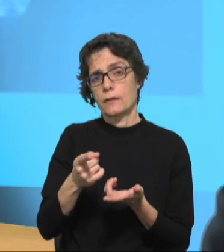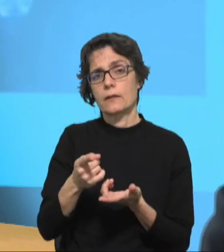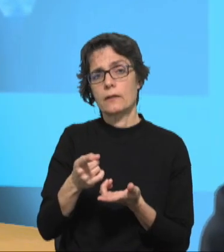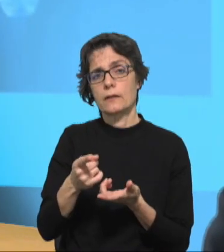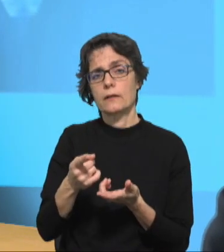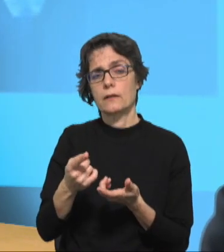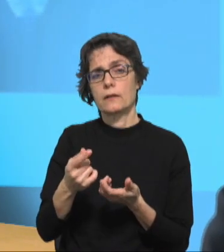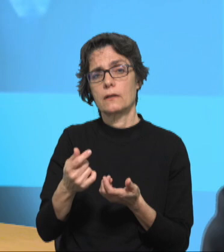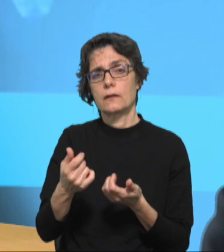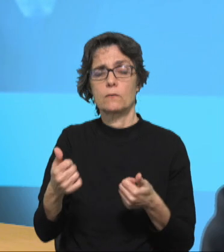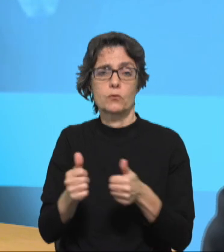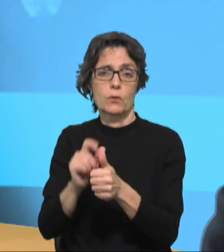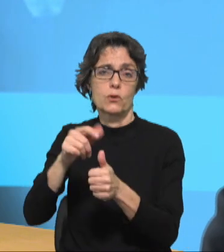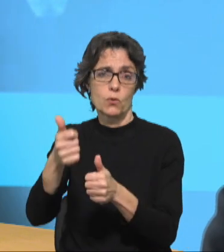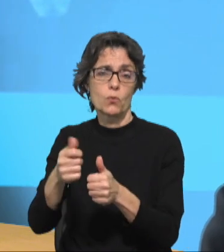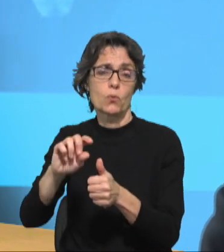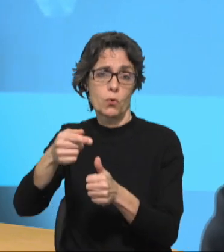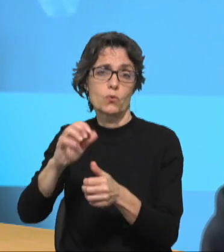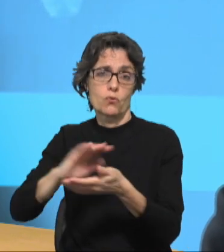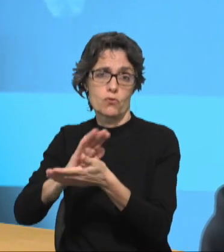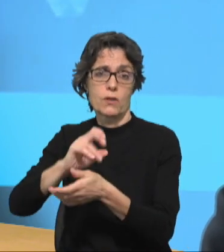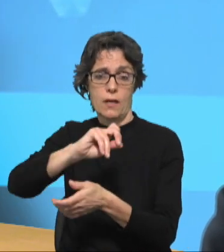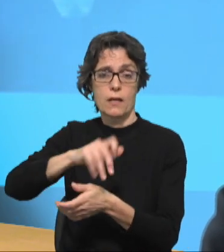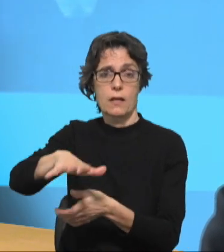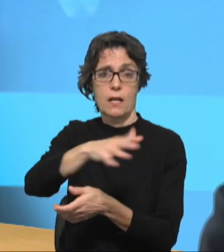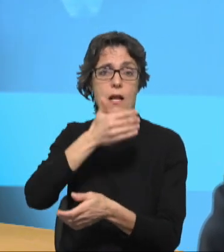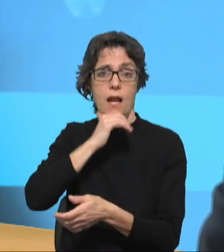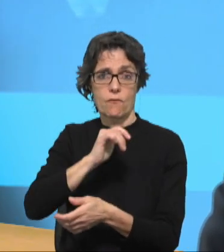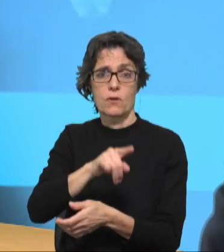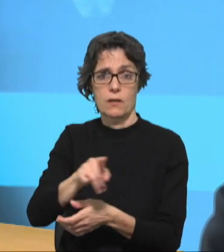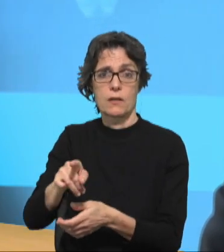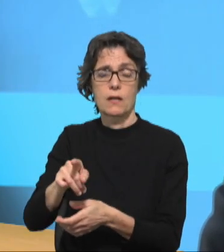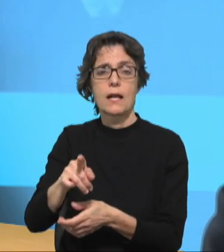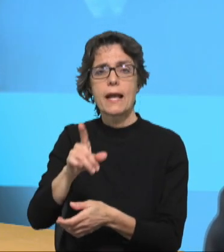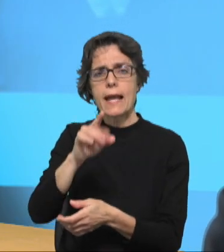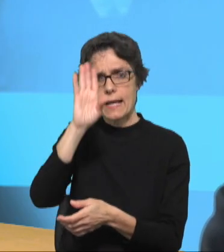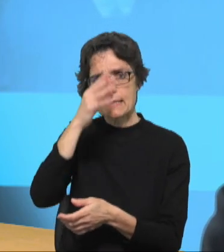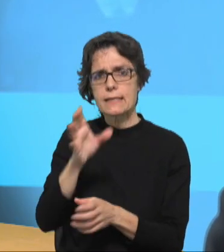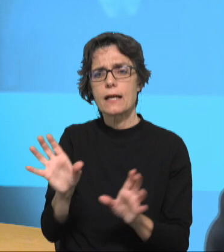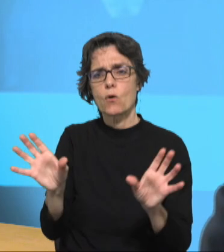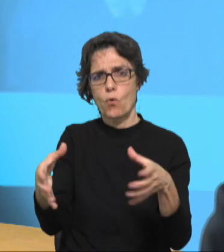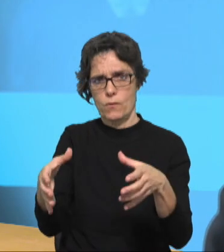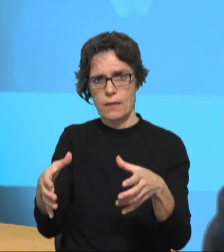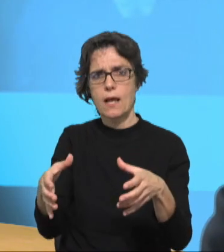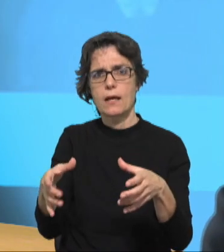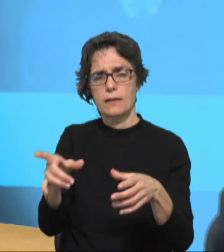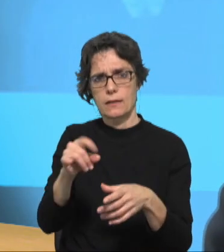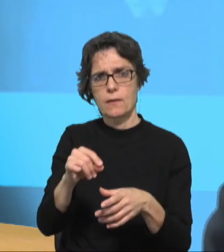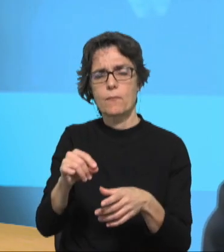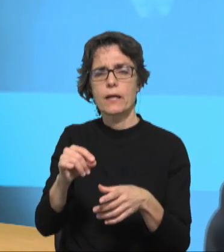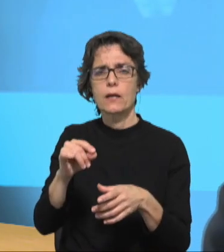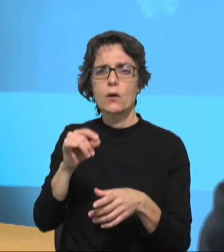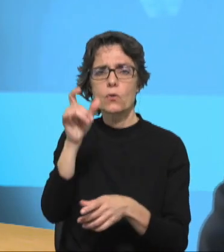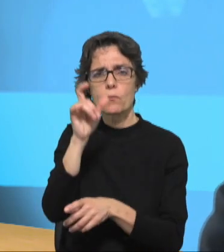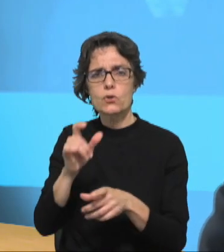nomeadamente na cidade de Évora, e sei que há uma comunidade de comunicadores, de